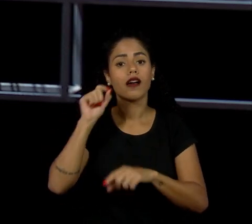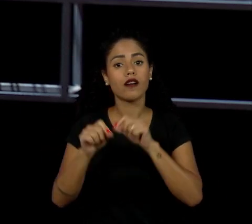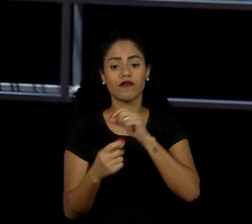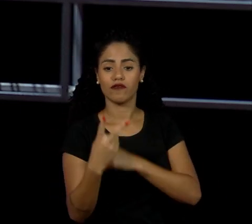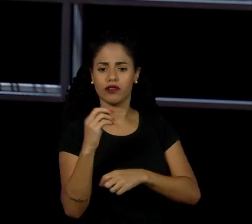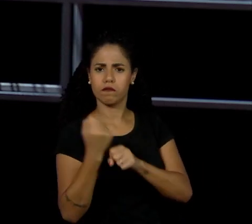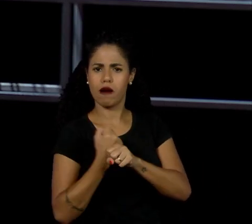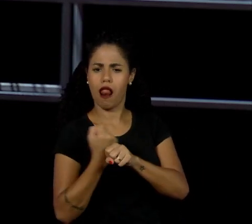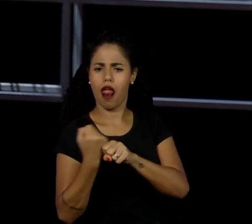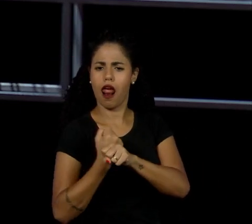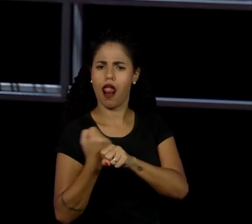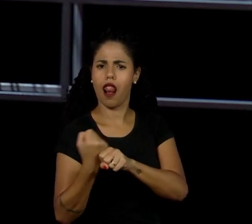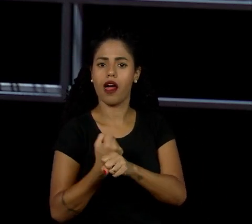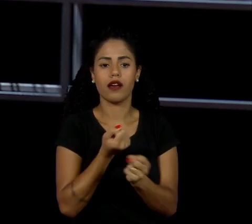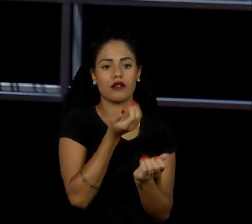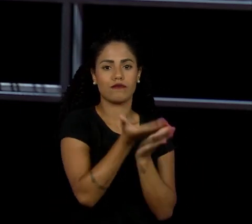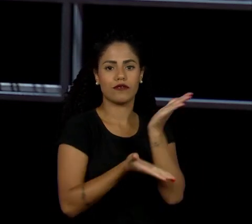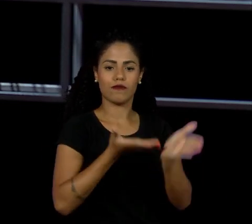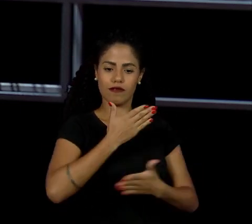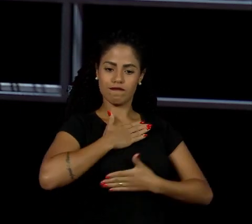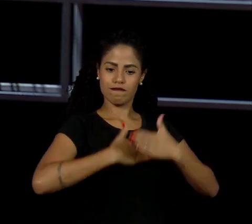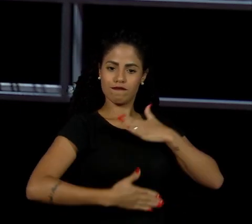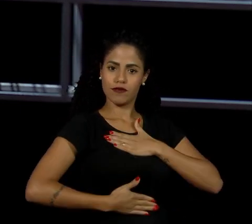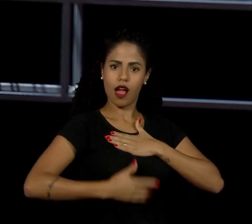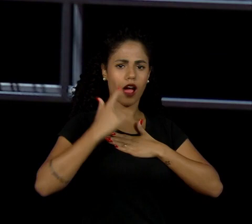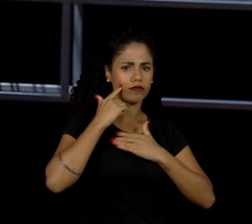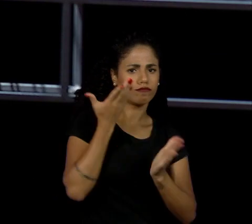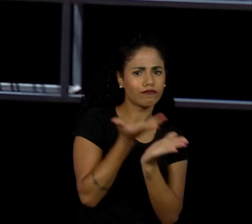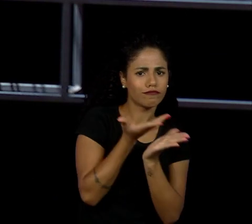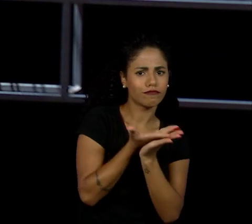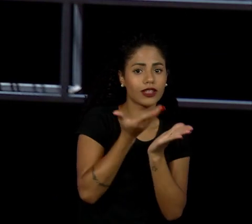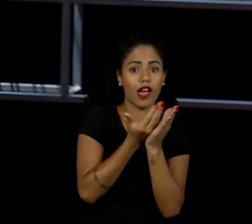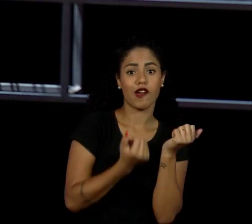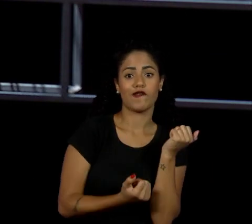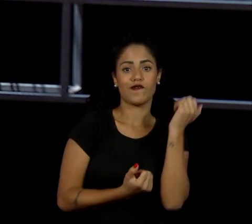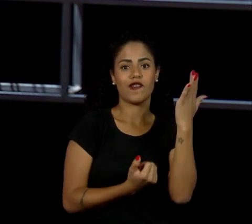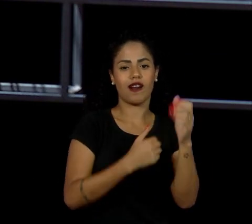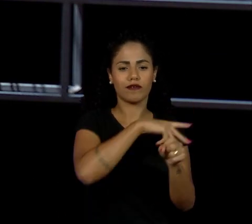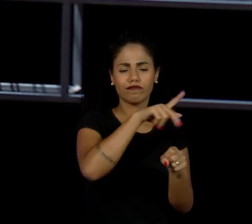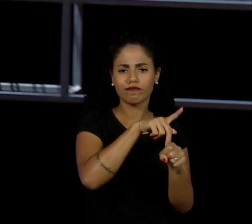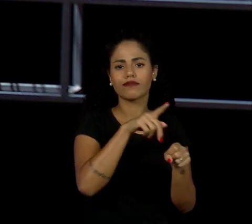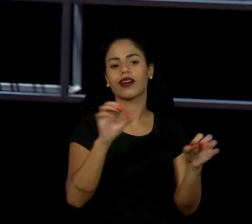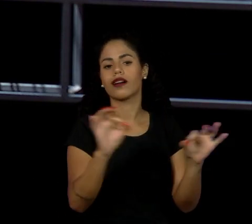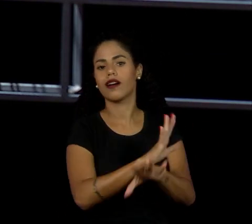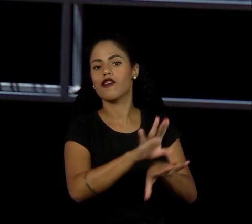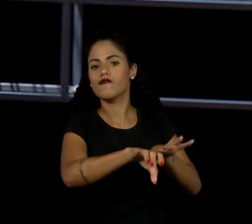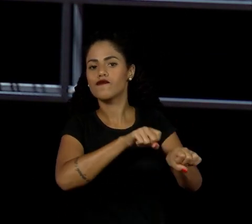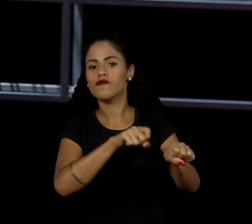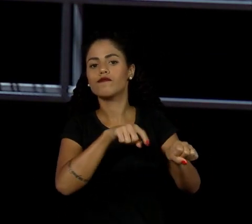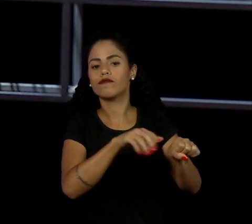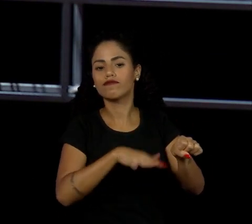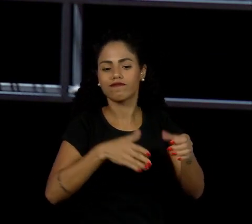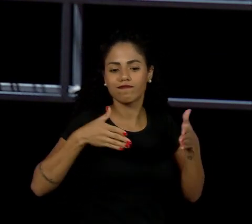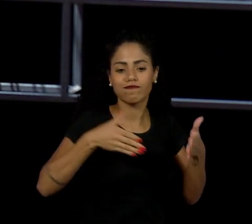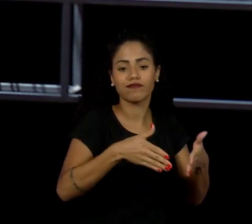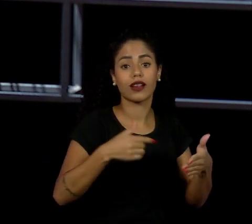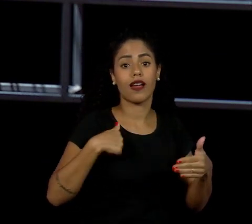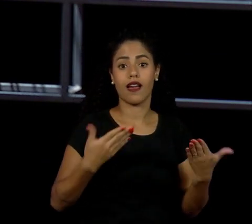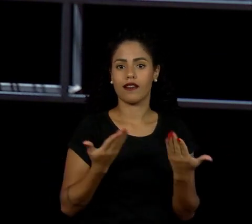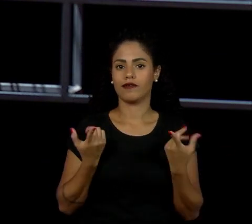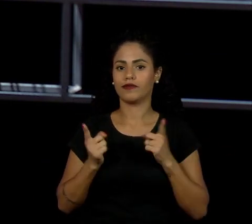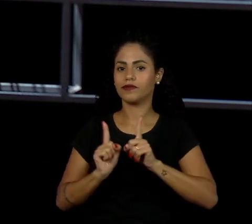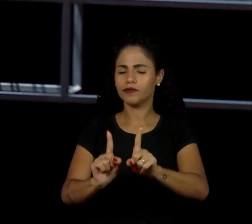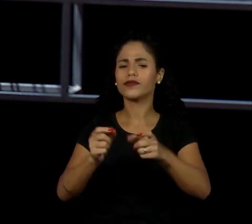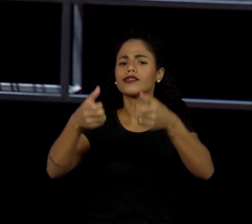anos, ela se dedicou às terapias corporais. Foi estudar o assunto no exterior e se especializou nessa área. Aqui no Persona, ela